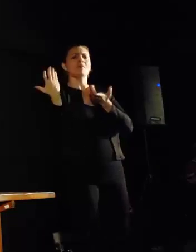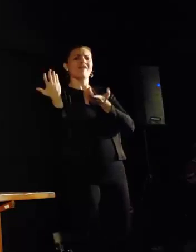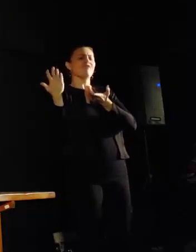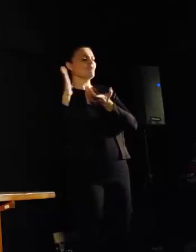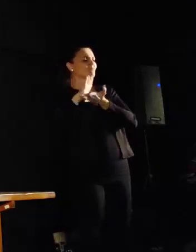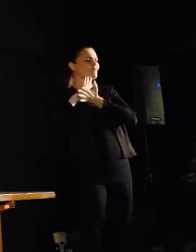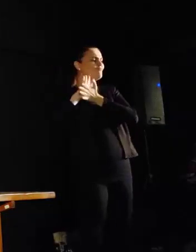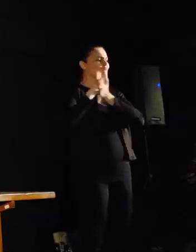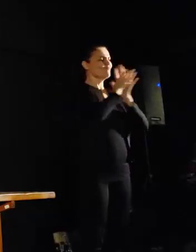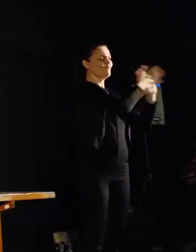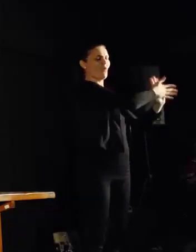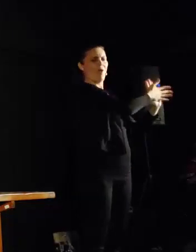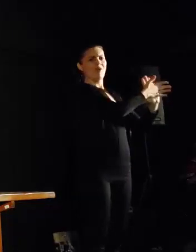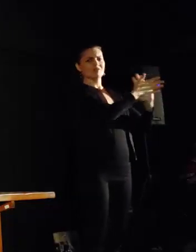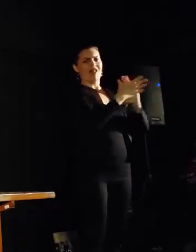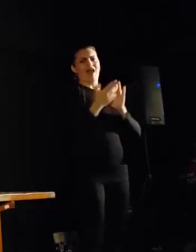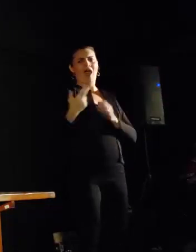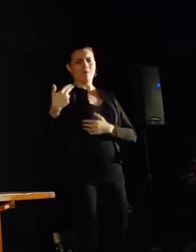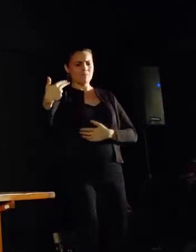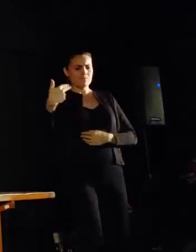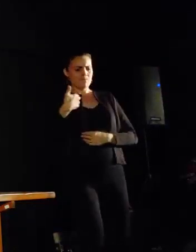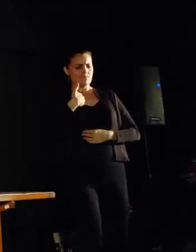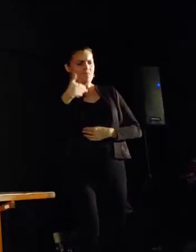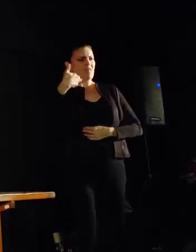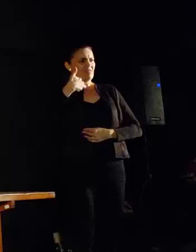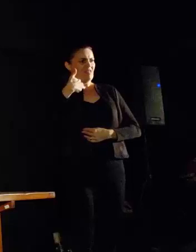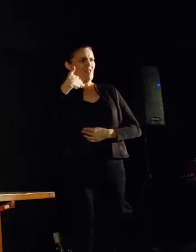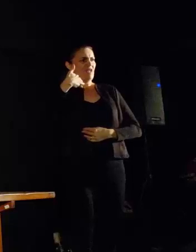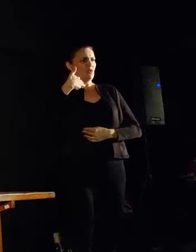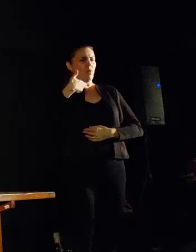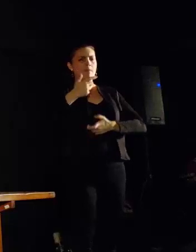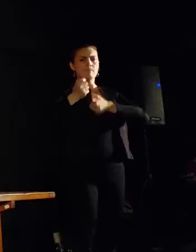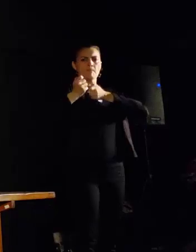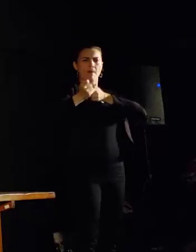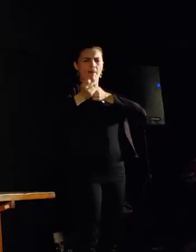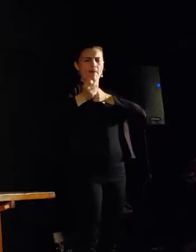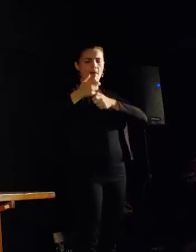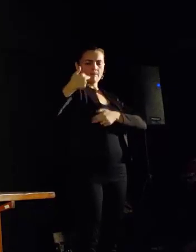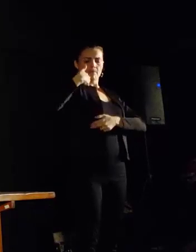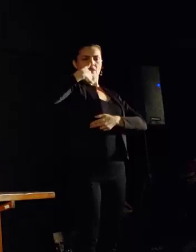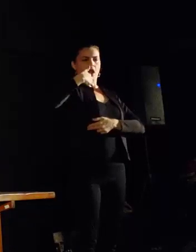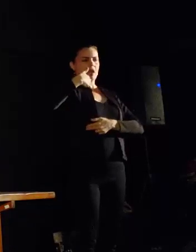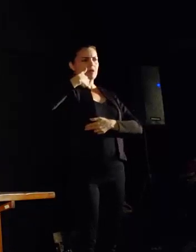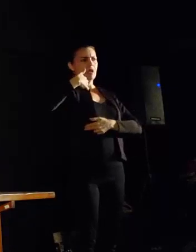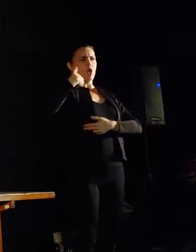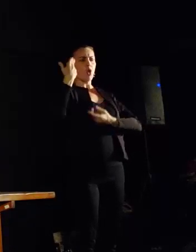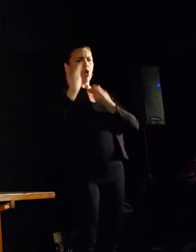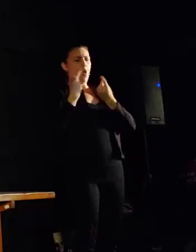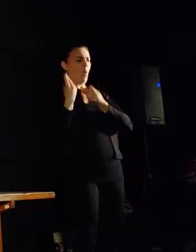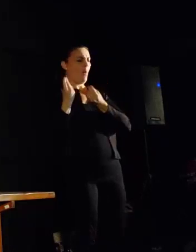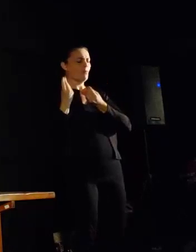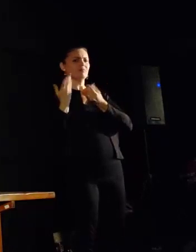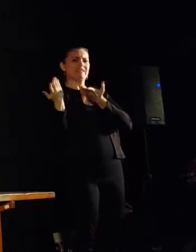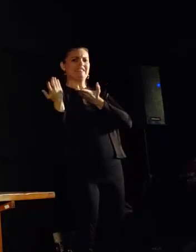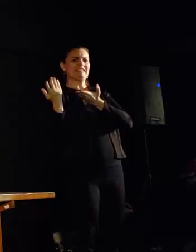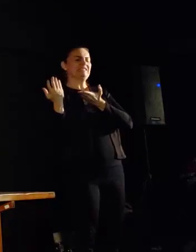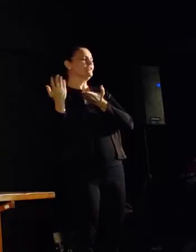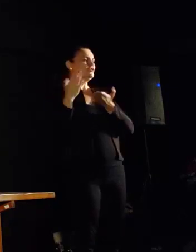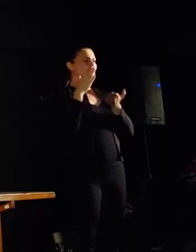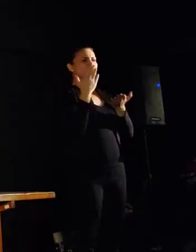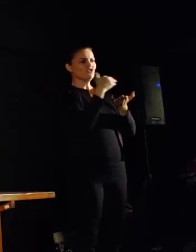imagem. Isso aí não é um acaso, isso é pensado, é a imagem que deve se